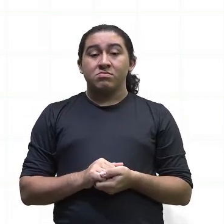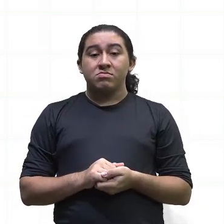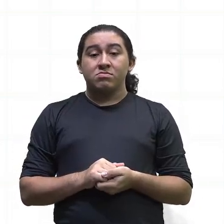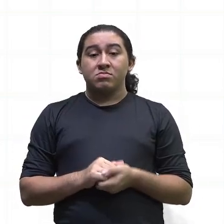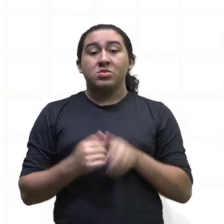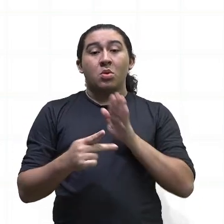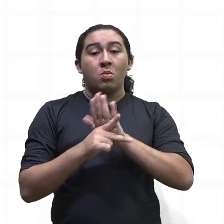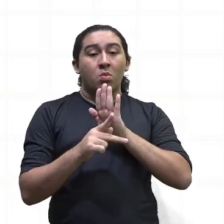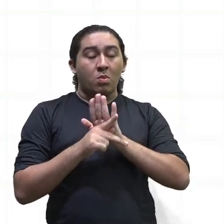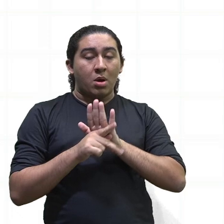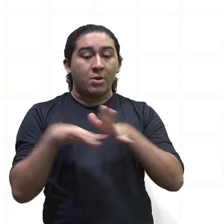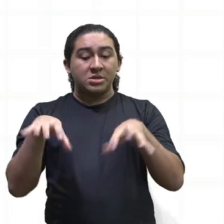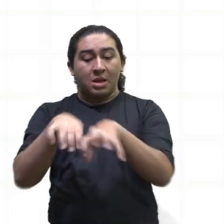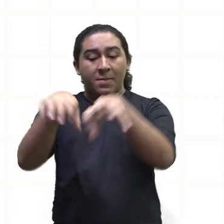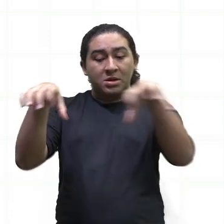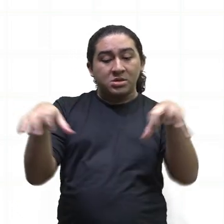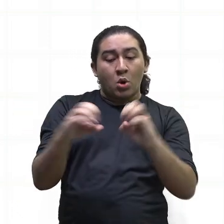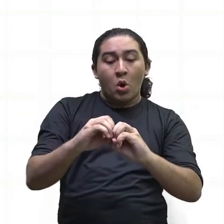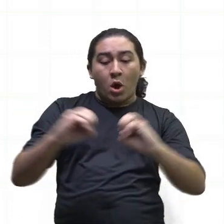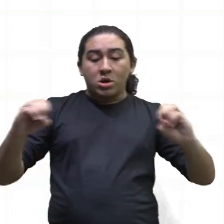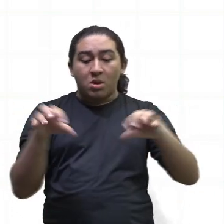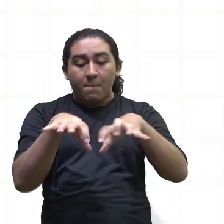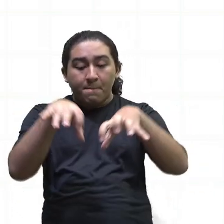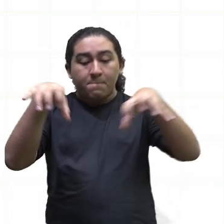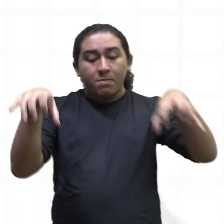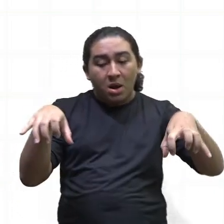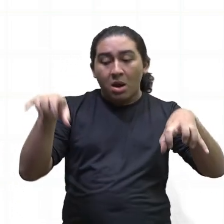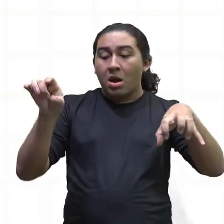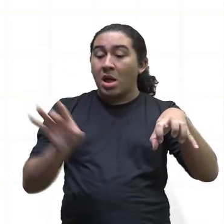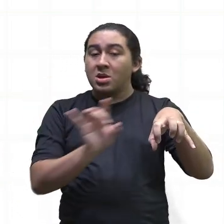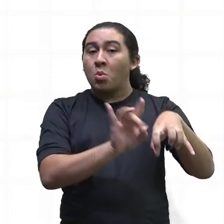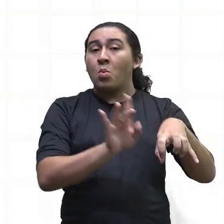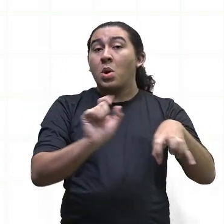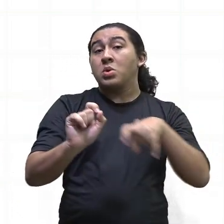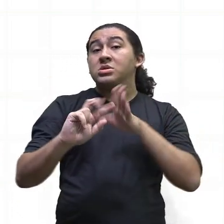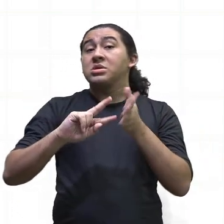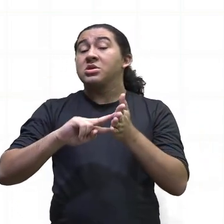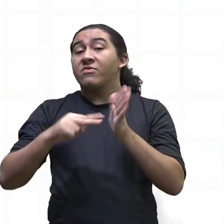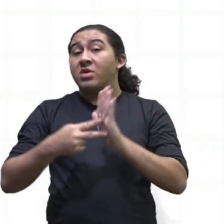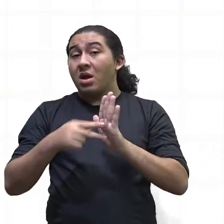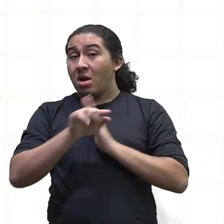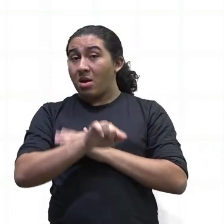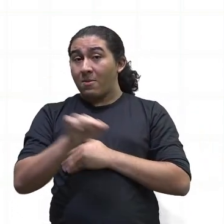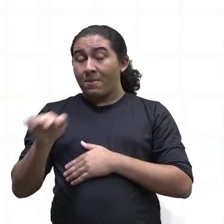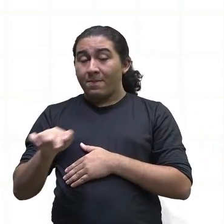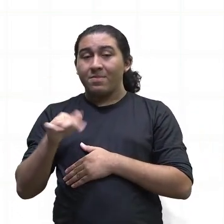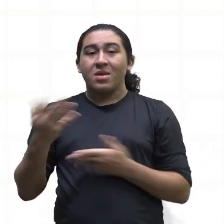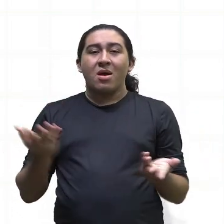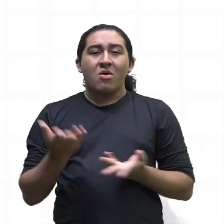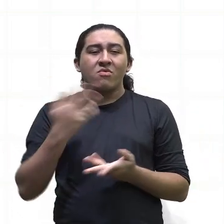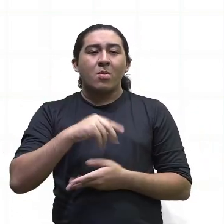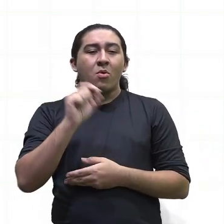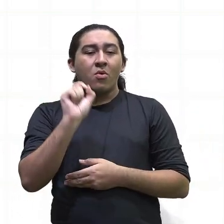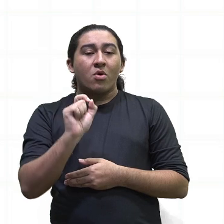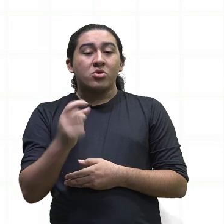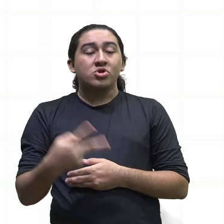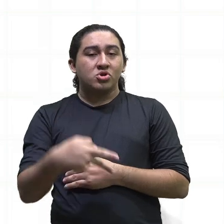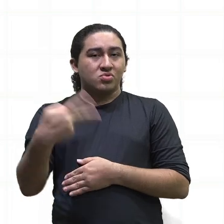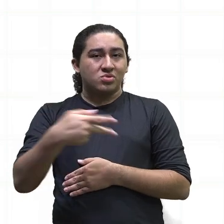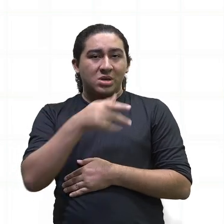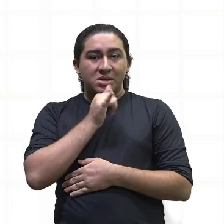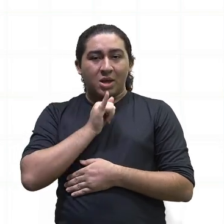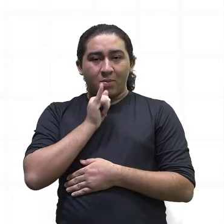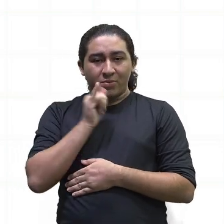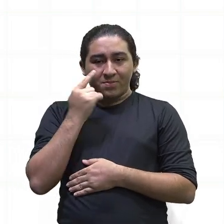sintagma nominal e o sintagma verbal, o que seria, né? Eles. Vamos para o nosso segundo